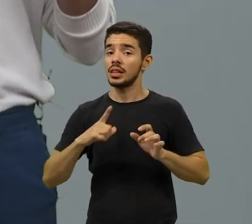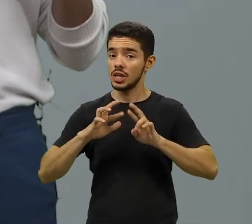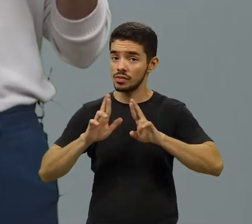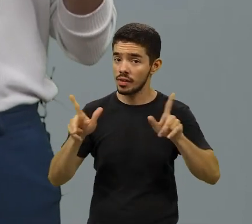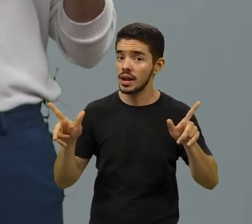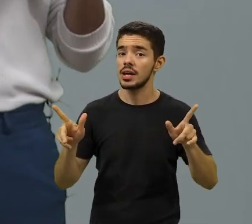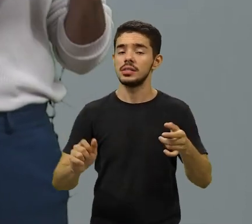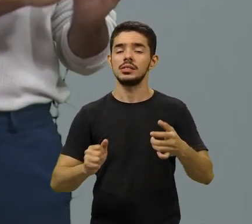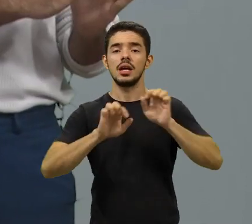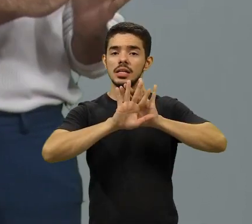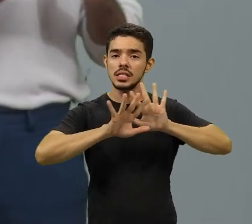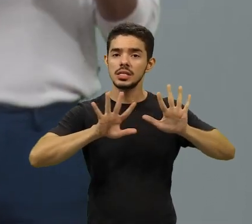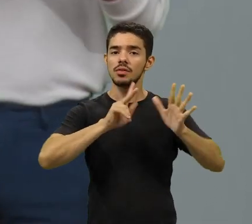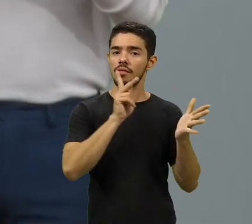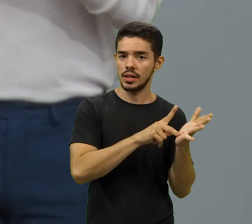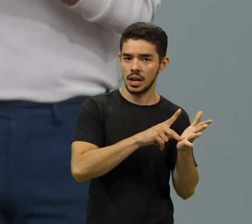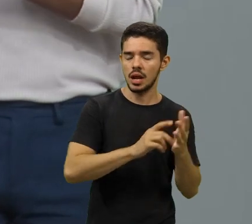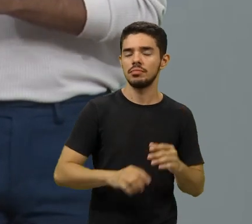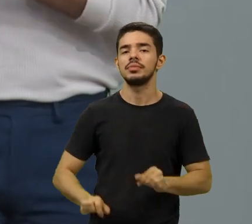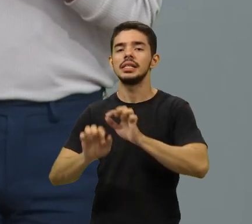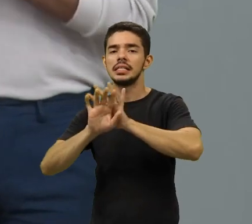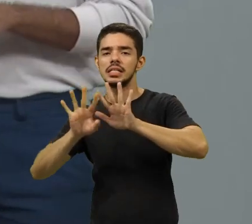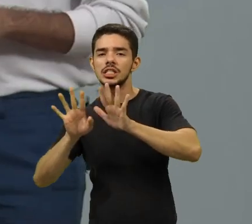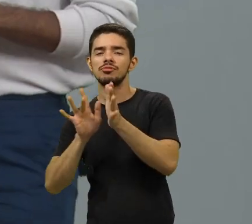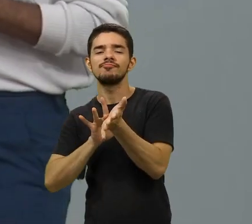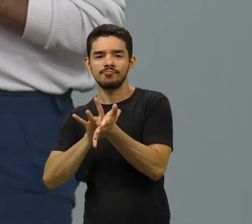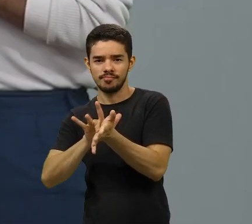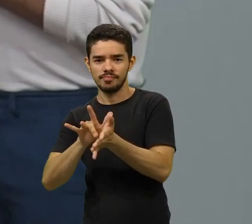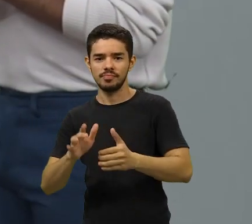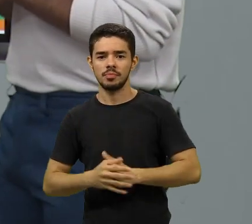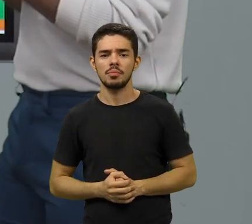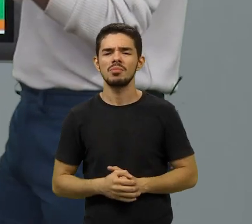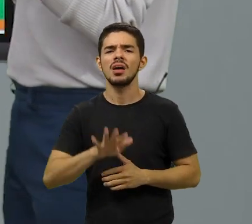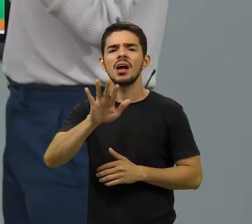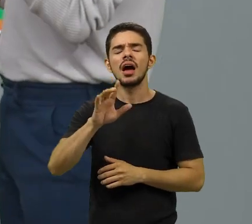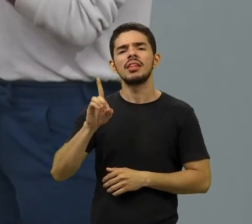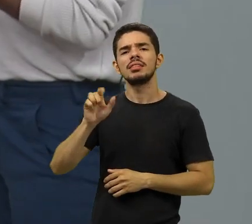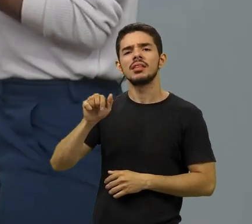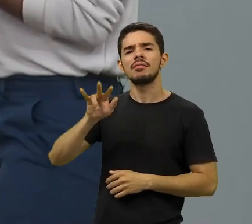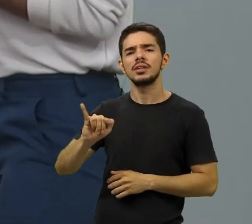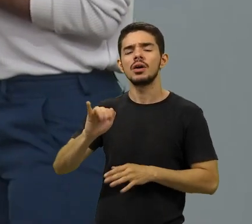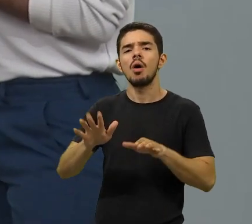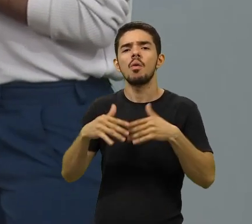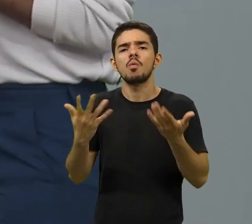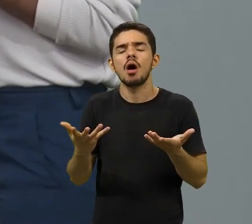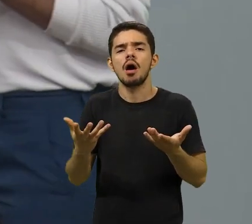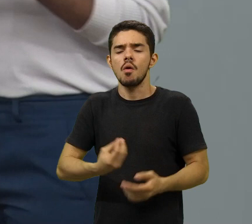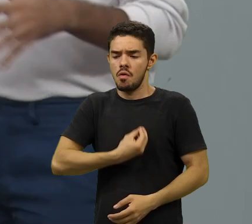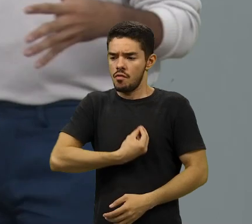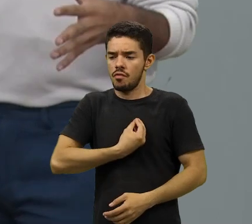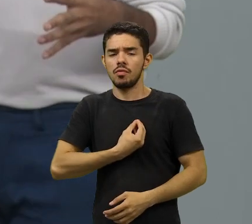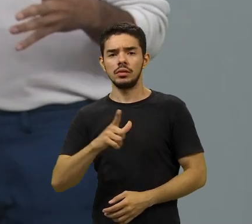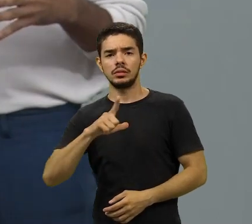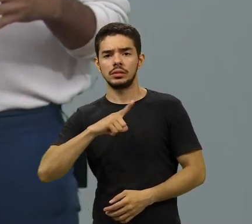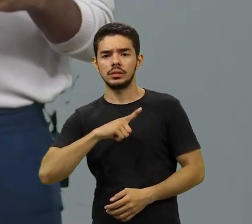existe a diferença de tecido verdadeiro e pseudotecido. Davi, quais são os seres